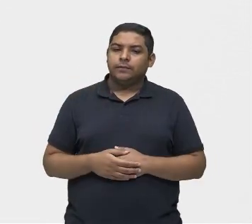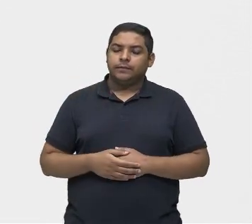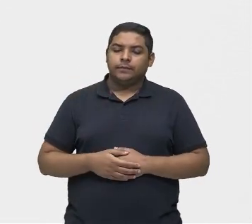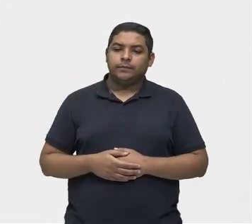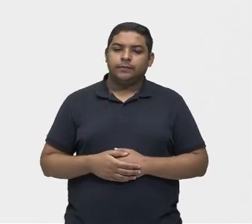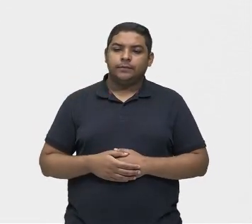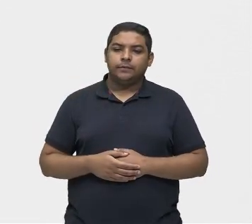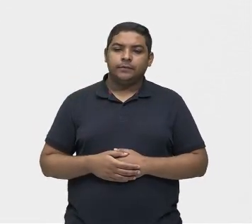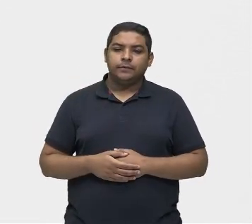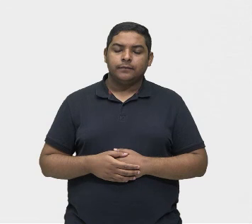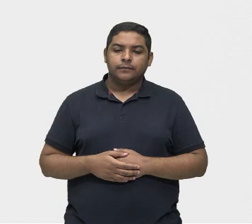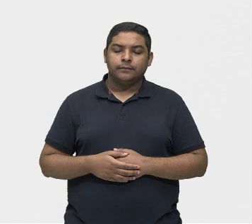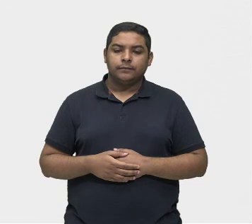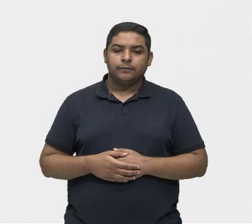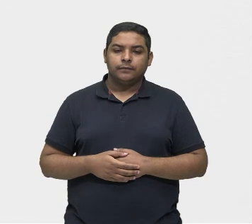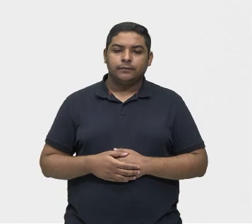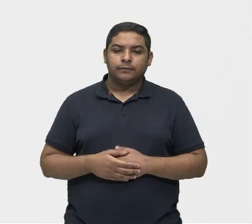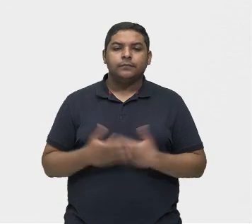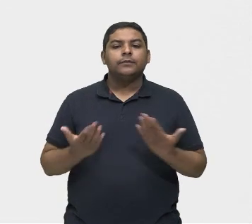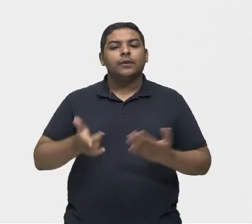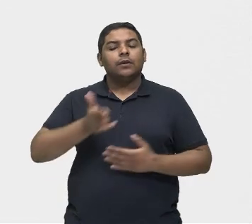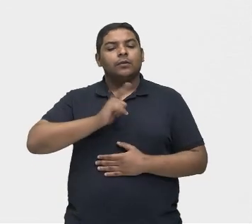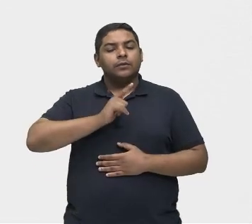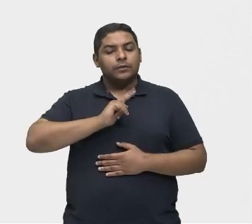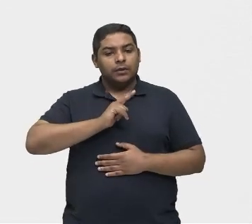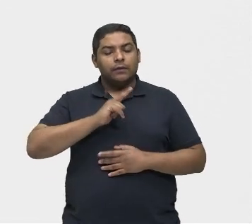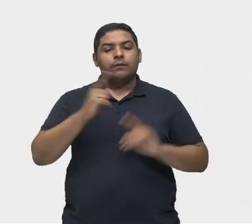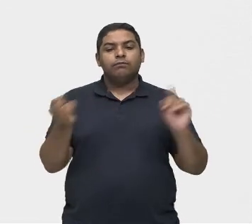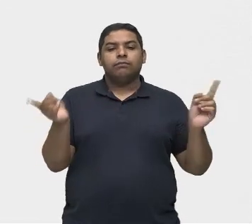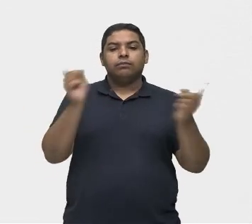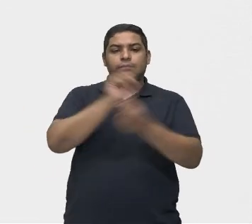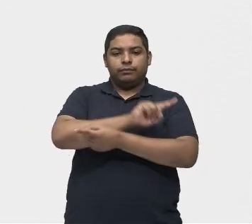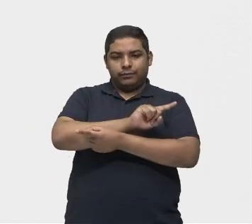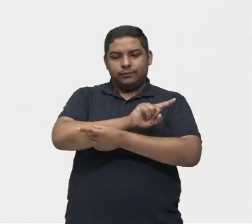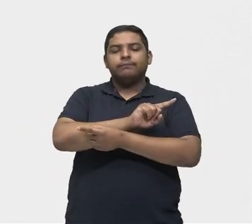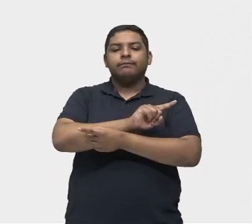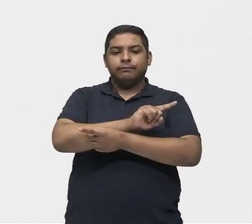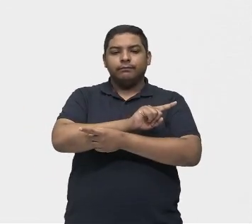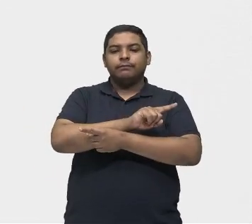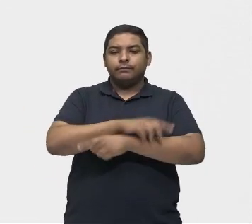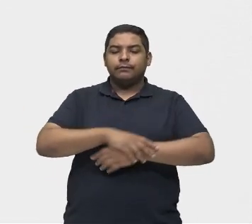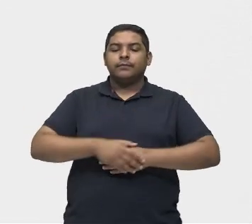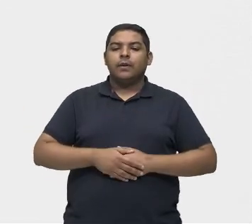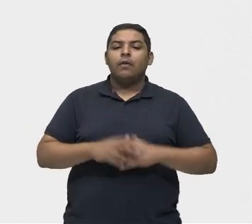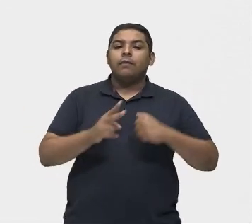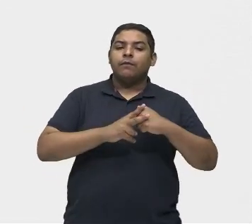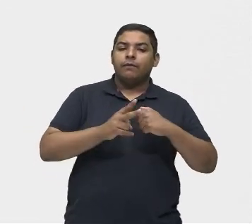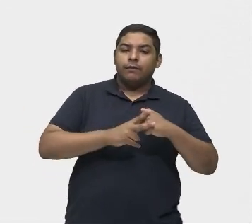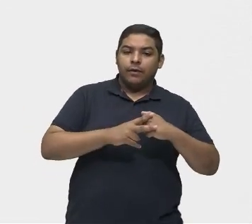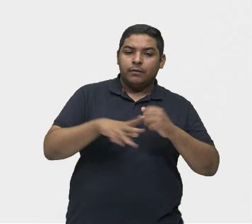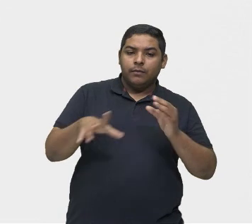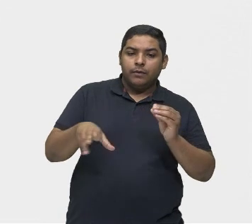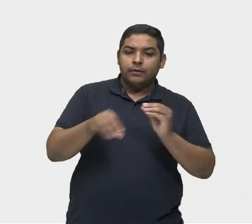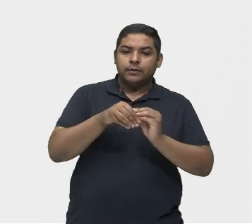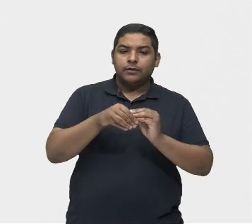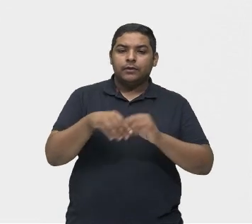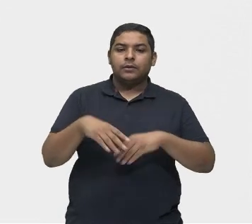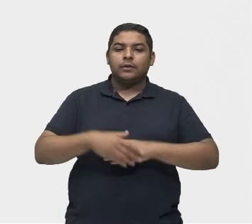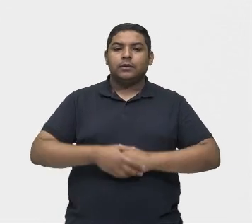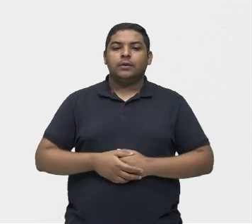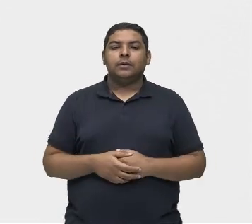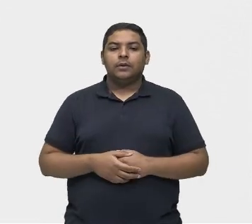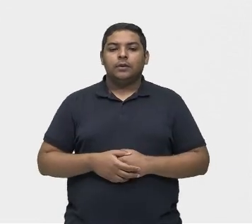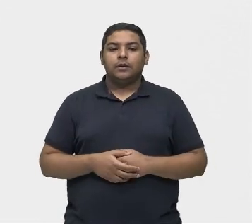Então, houve também essa inversão de posição aqui entre o verbo auxiliar to be e o